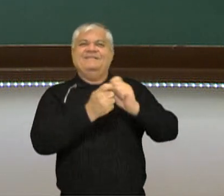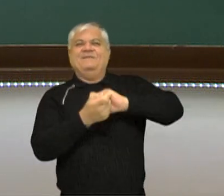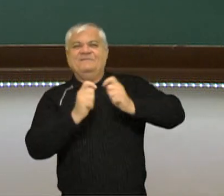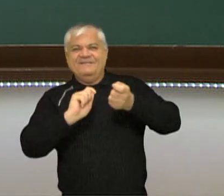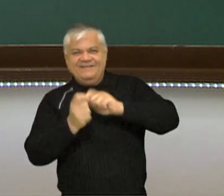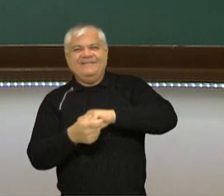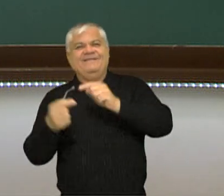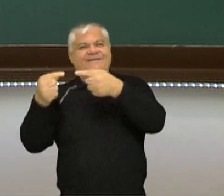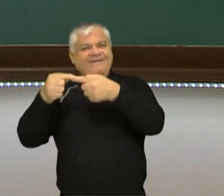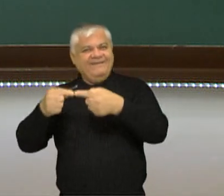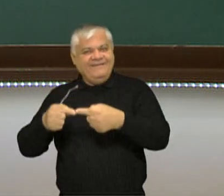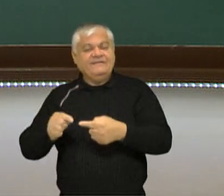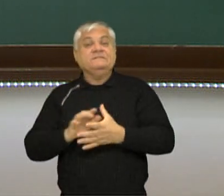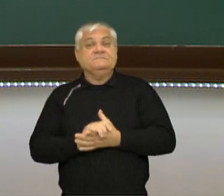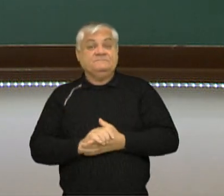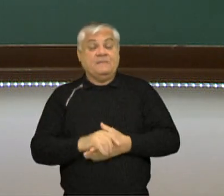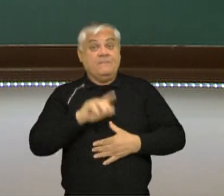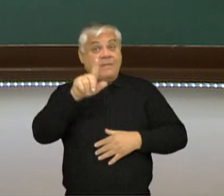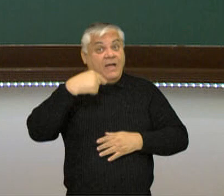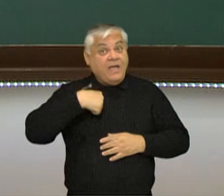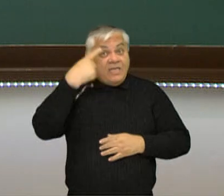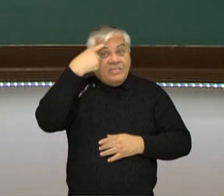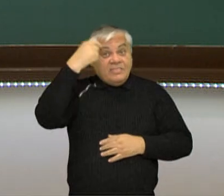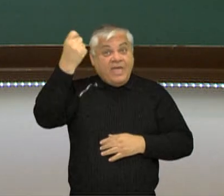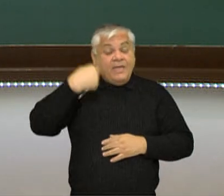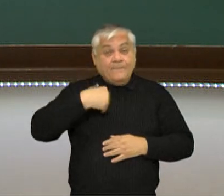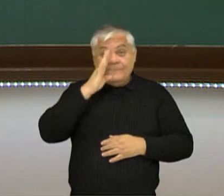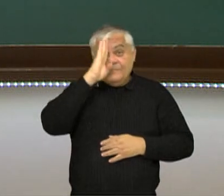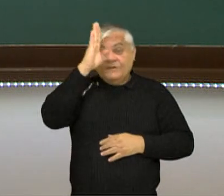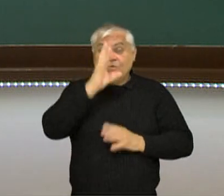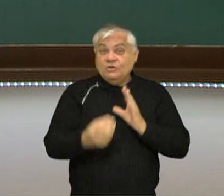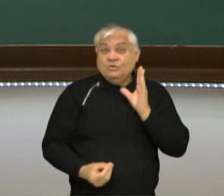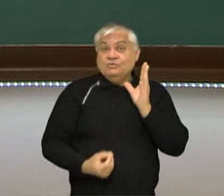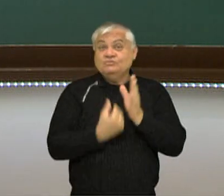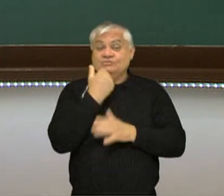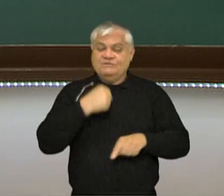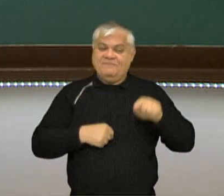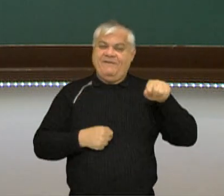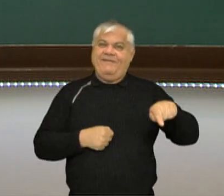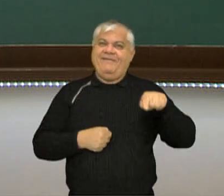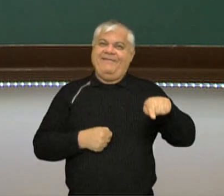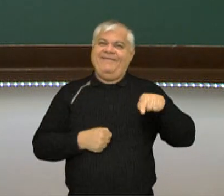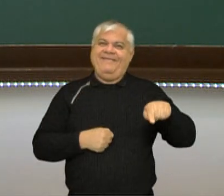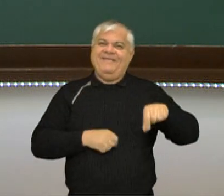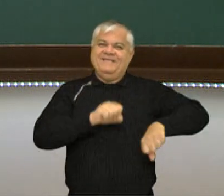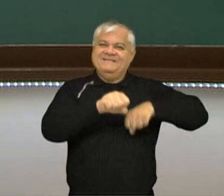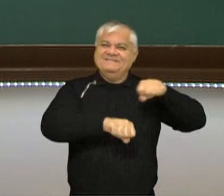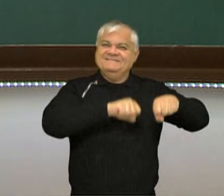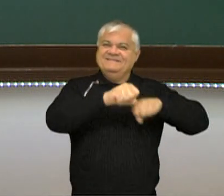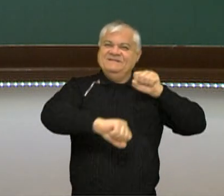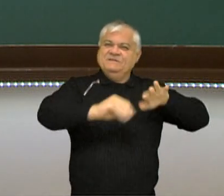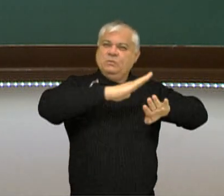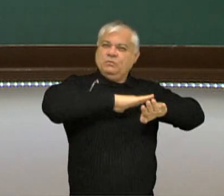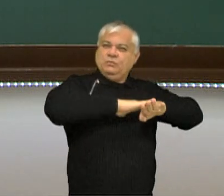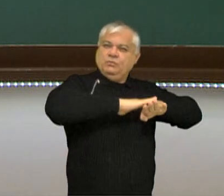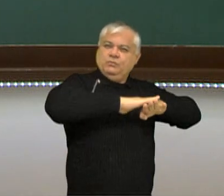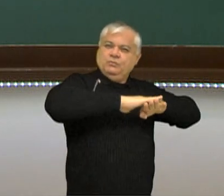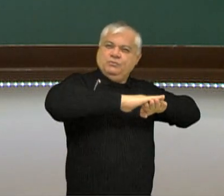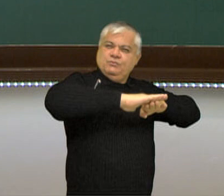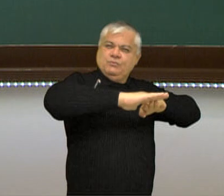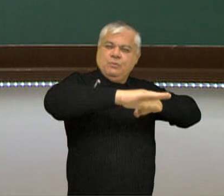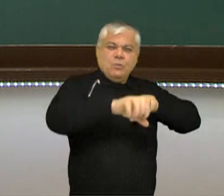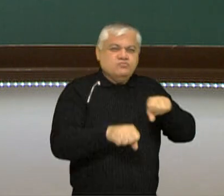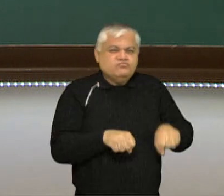que acontecer. Mas a ideia, né, o esporte mountain bike, derivou das provas de ciclismo